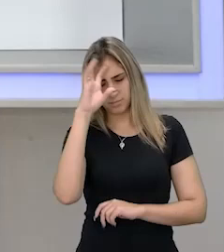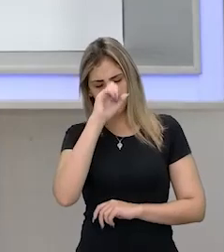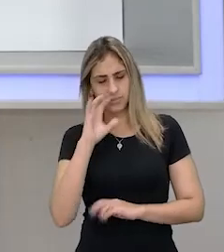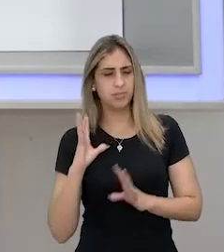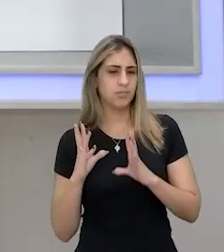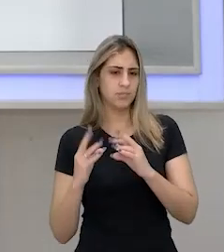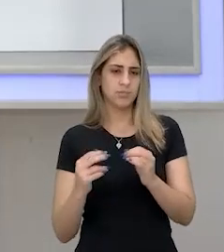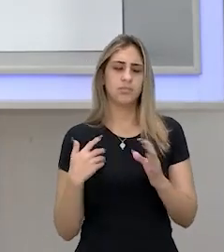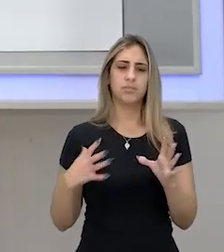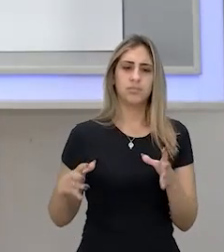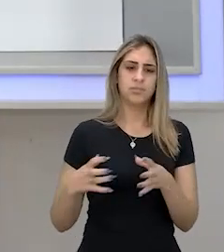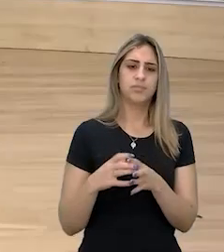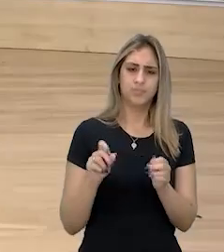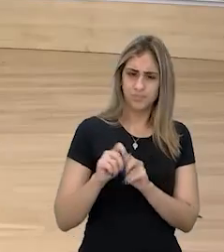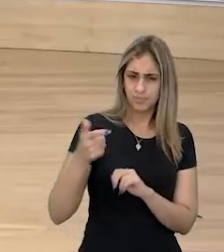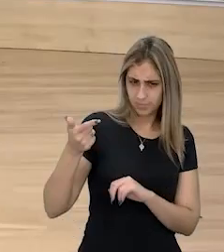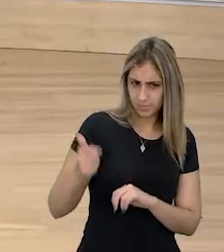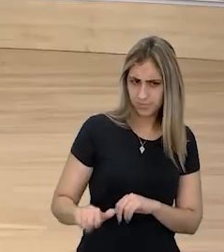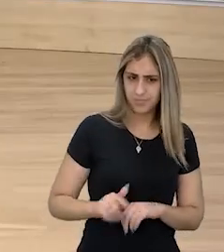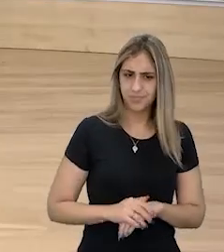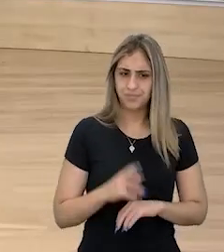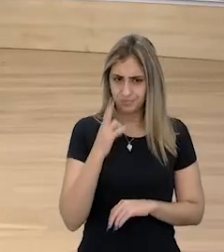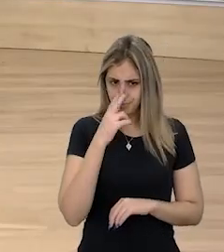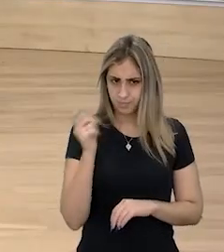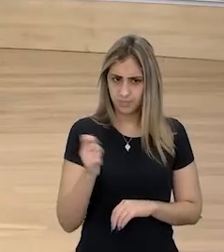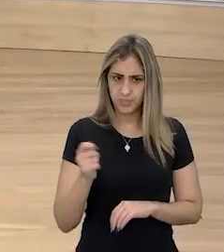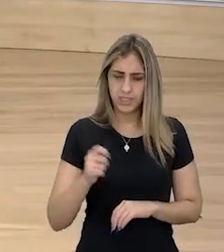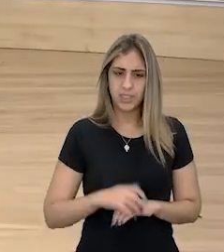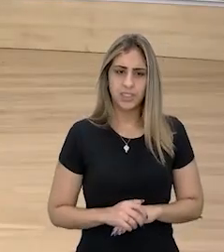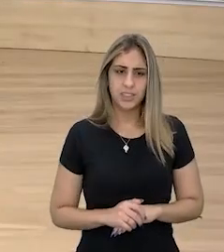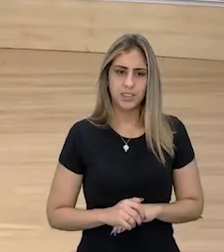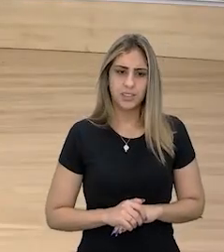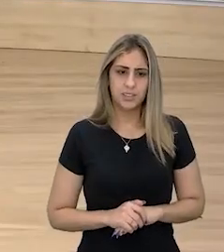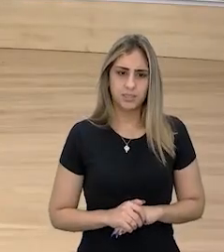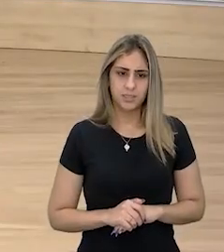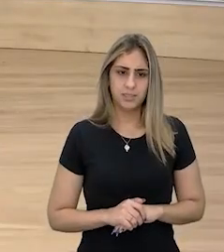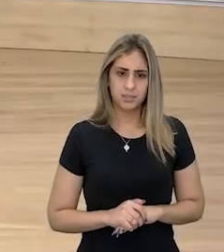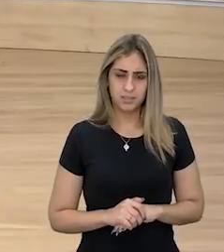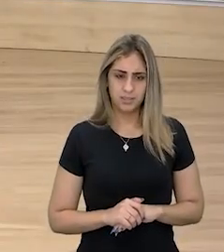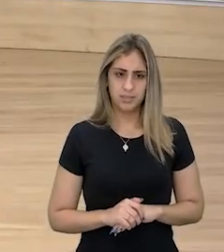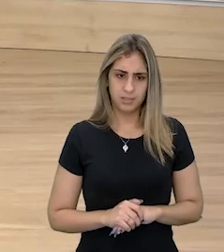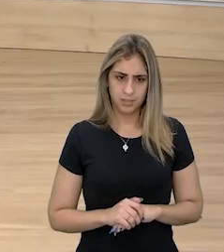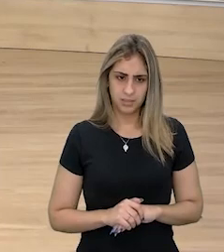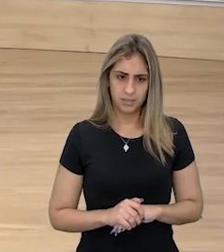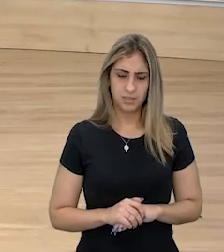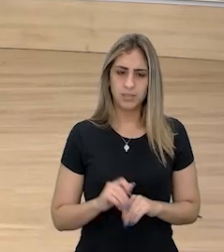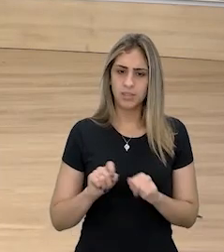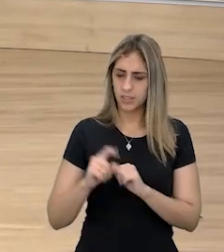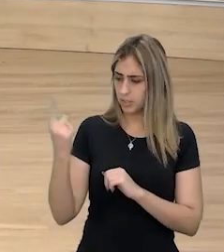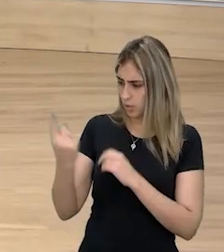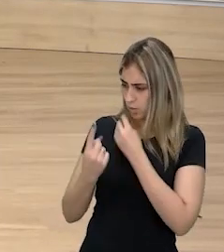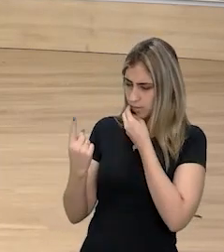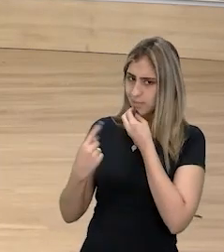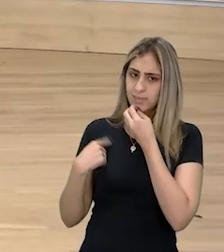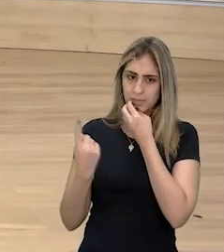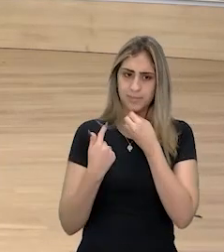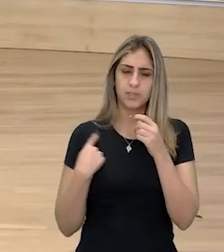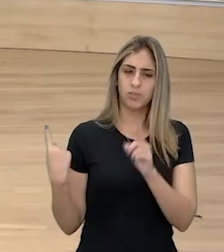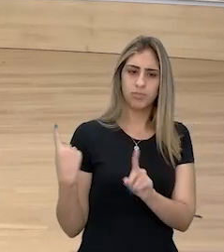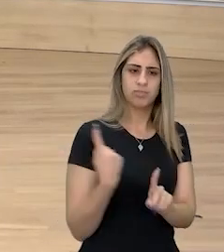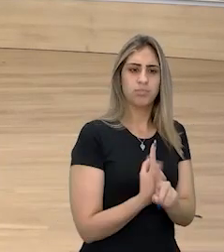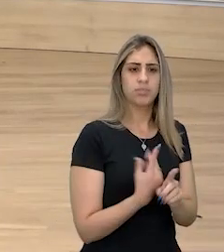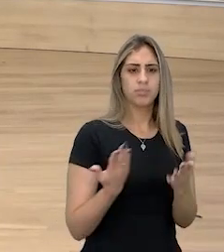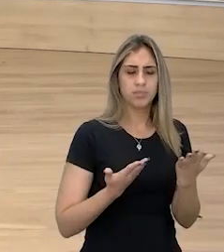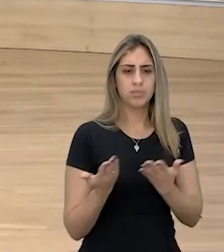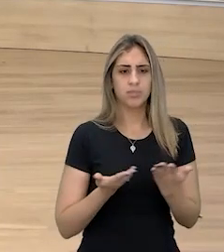junto tudo. Você junta tudo. Vamos fazer mais uma vez? Eu acho que dá, né? Dá. Mas aí você faço continua... sozinho? Faz uma vez sozinho e depois eu venho, porque